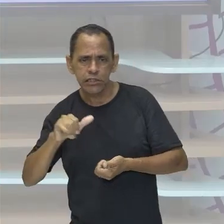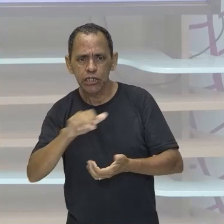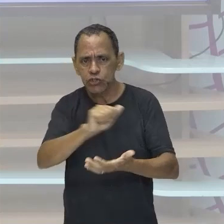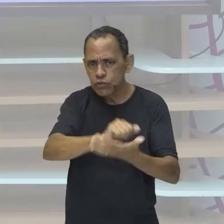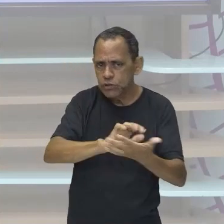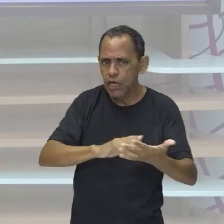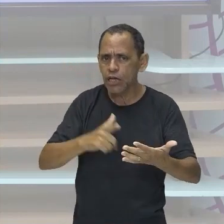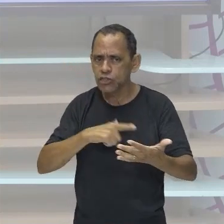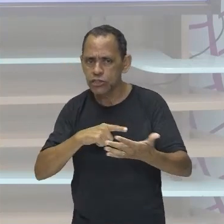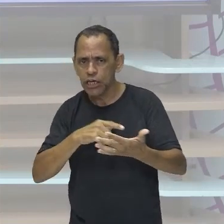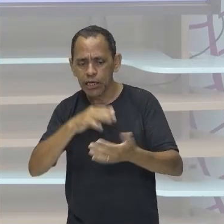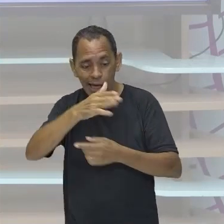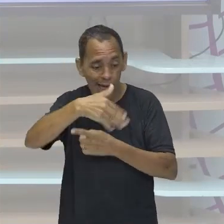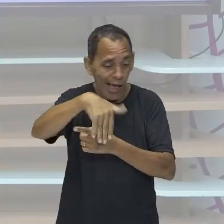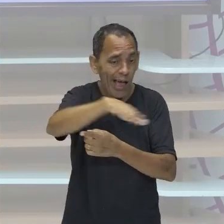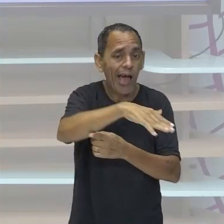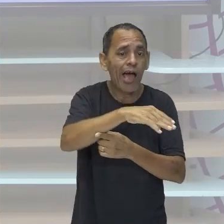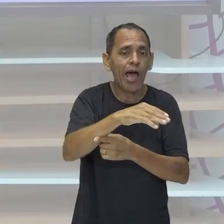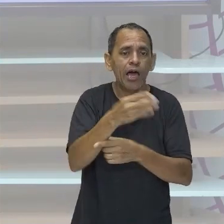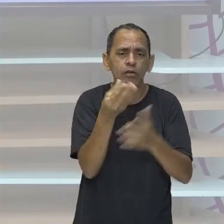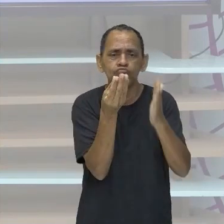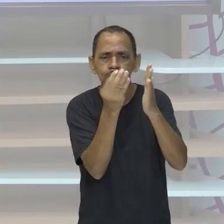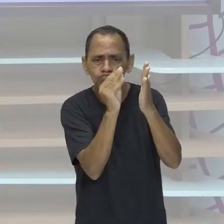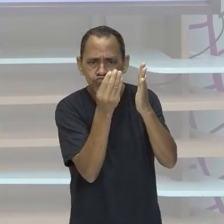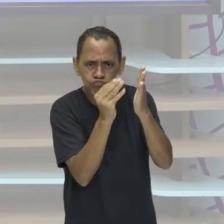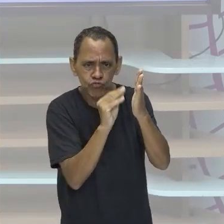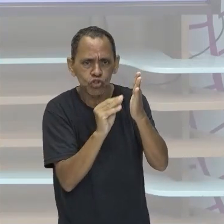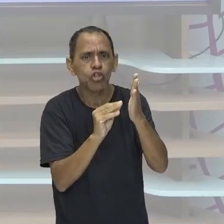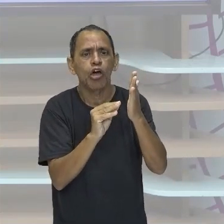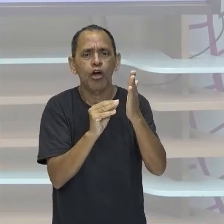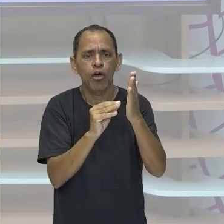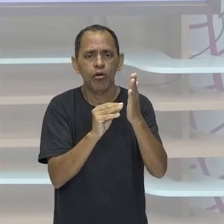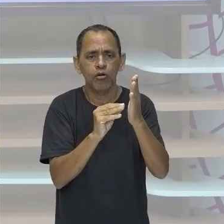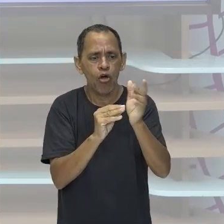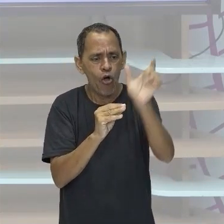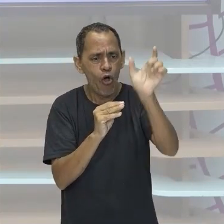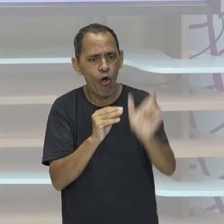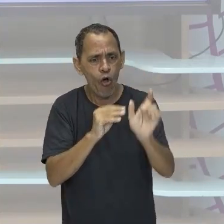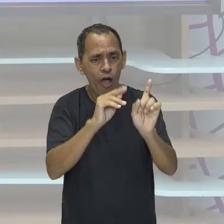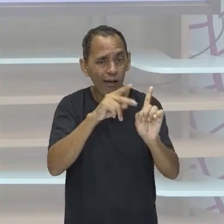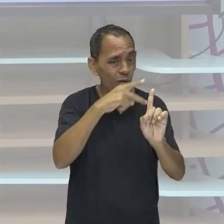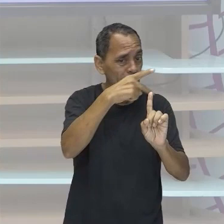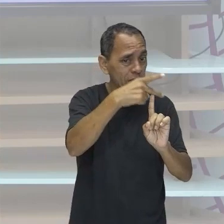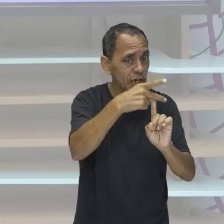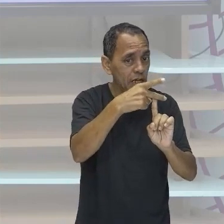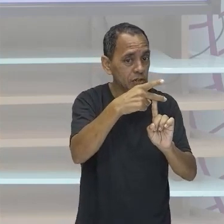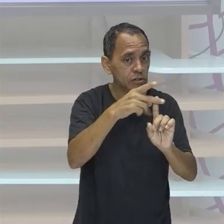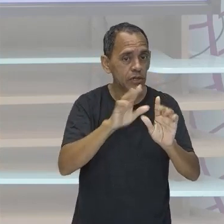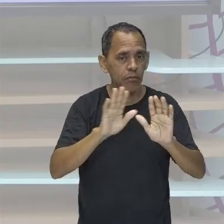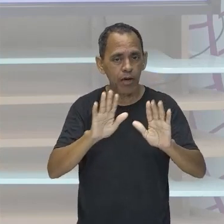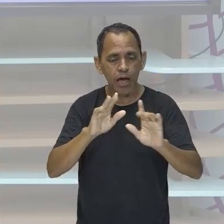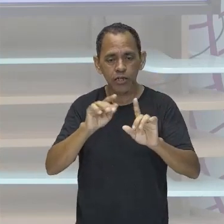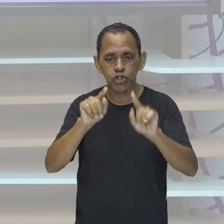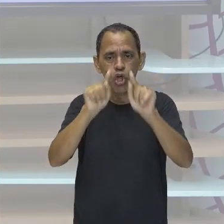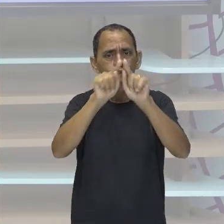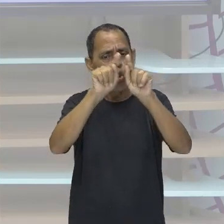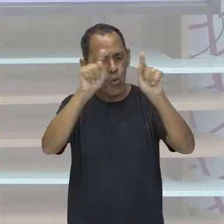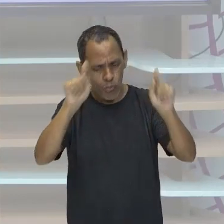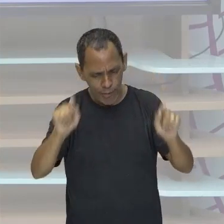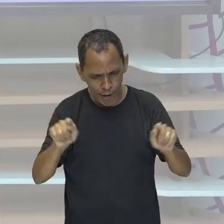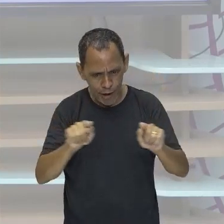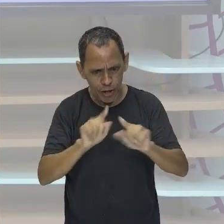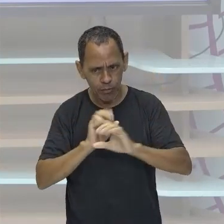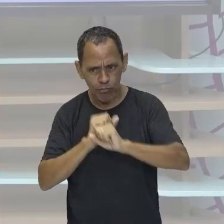nós colocamos a unidade ao quadrado. Agora, quando nós estamos trabalhando com o perímetro, nós